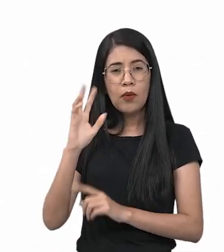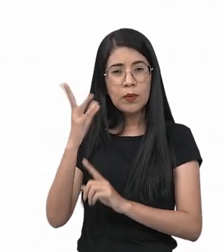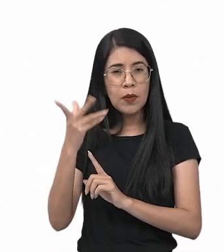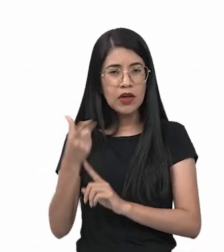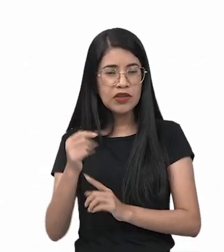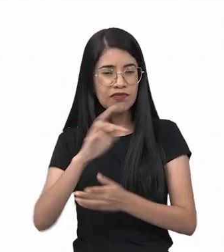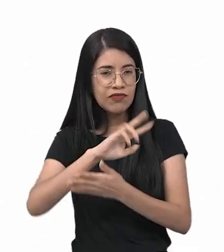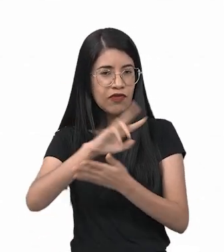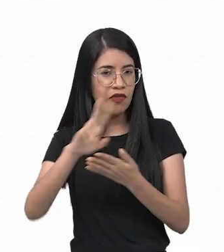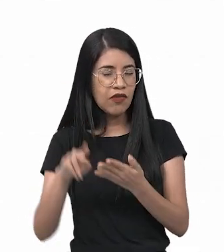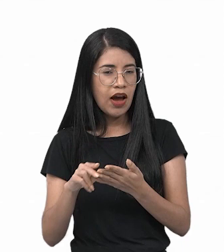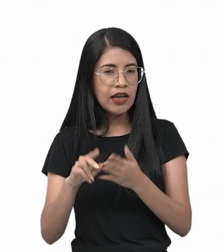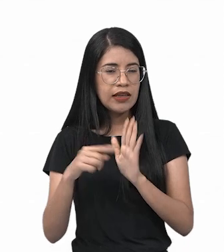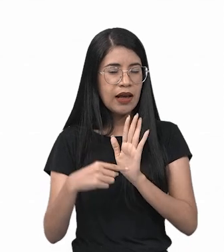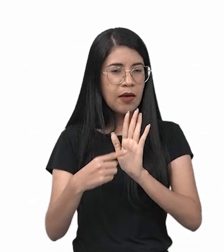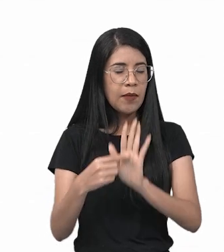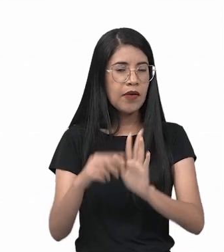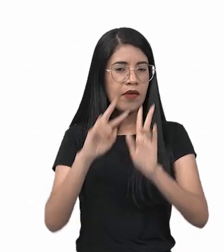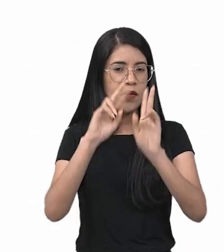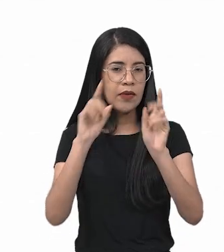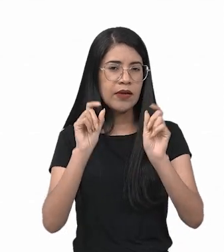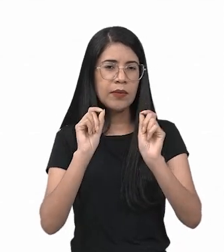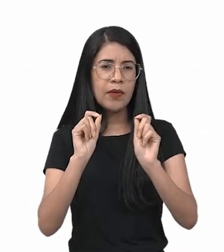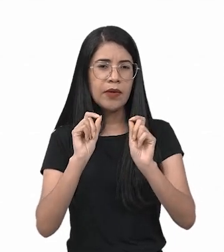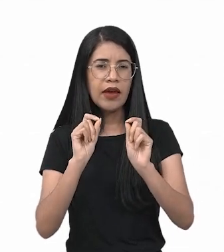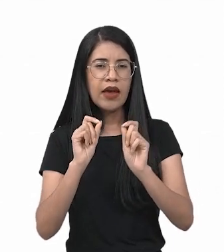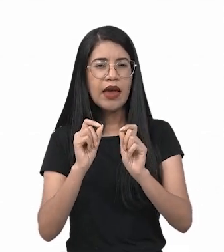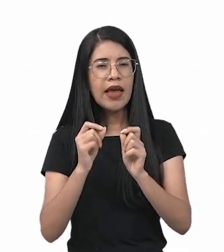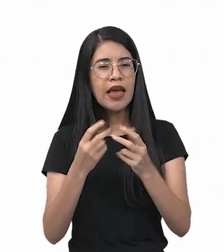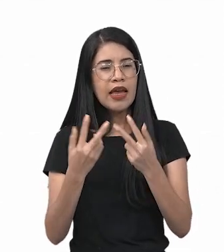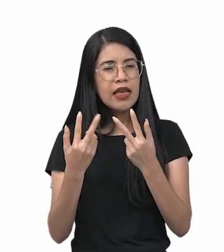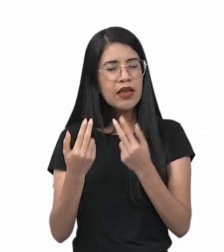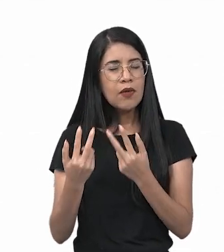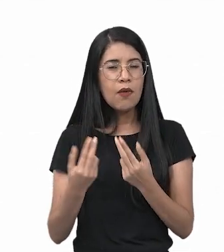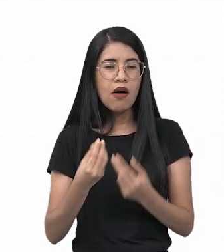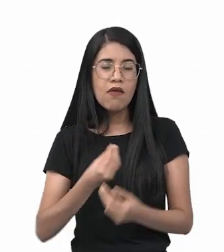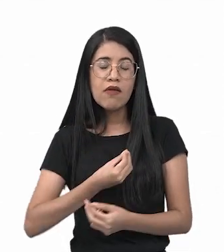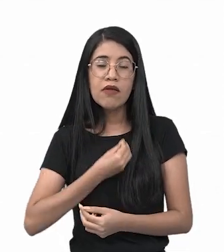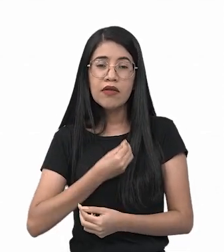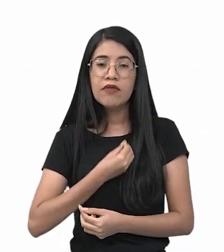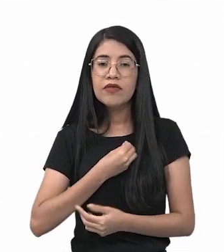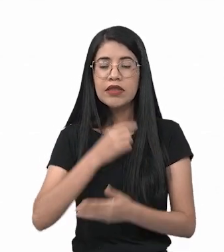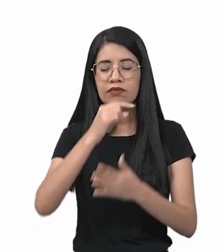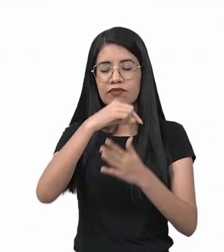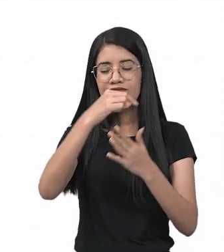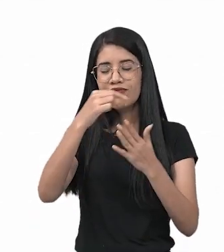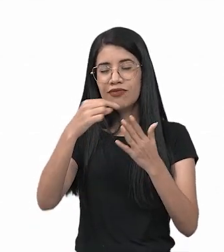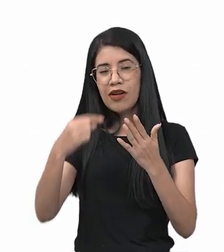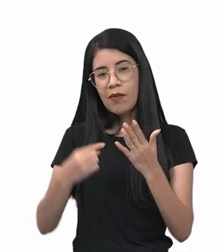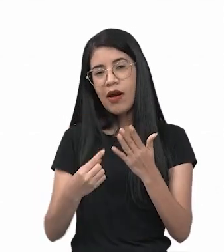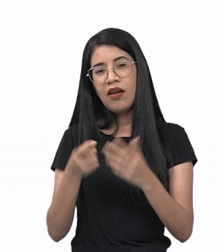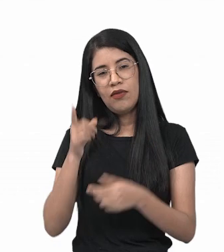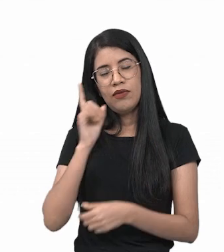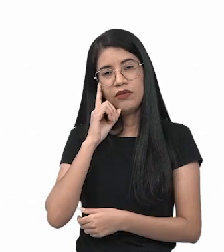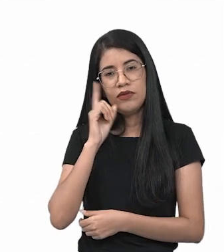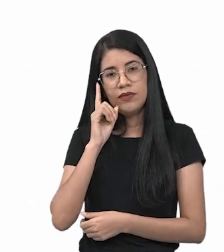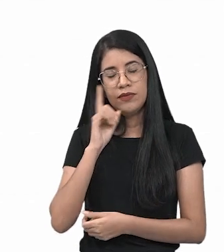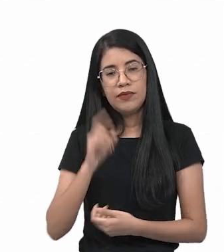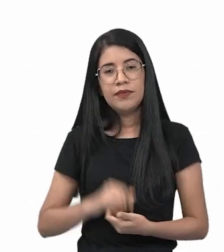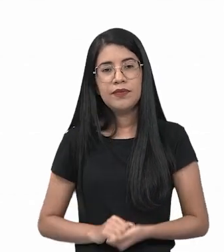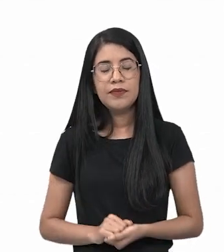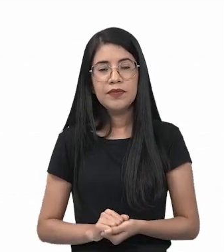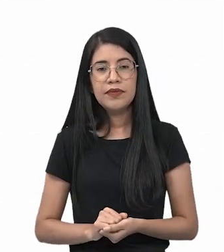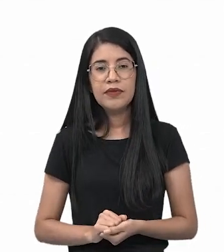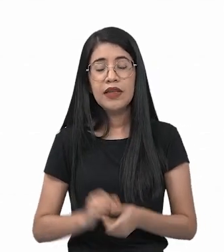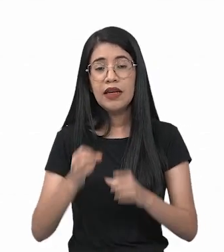como temática, né, uma aproximação com a vida cotidiana, com elementos do cotidiano. Outra